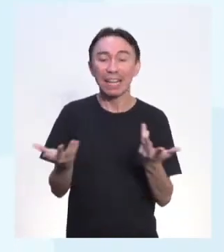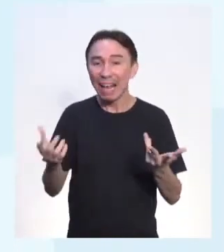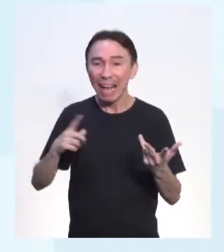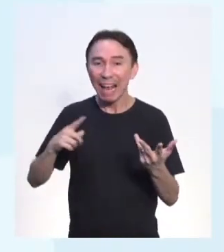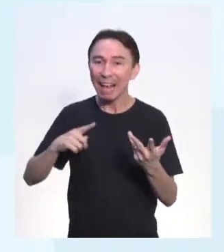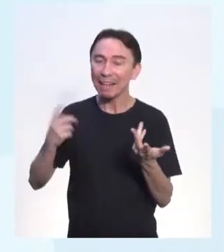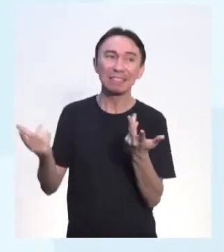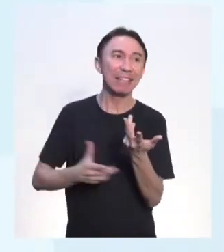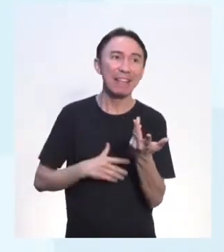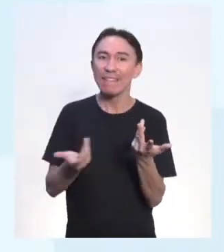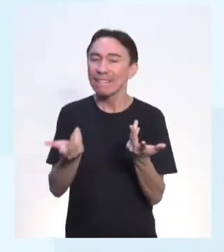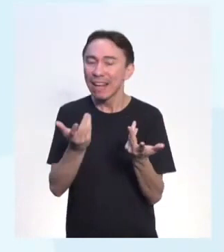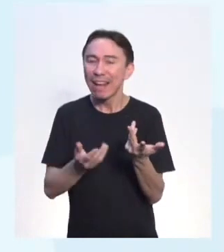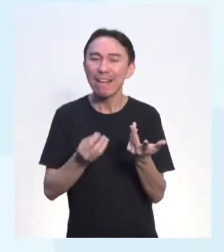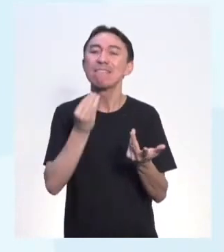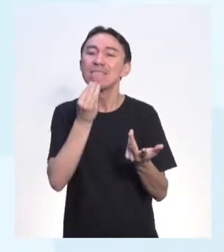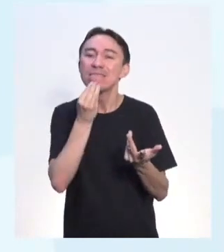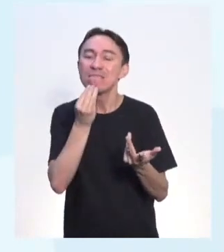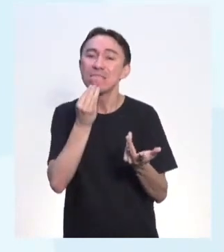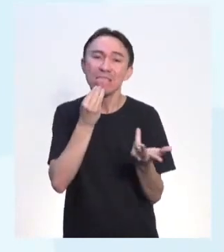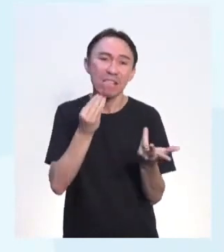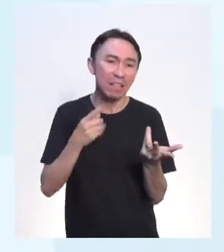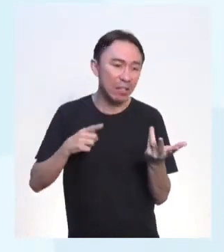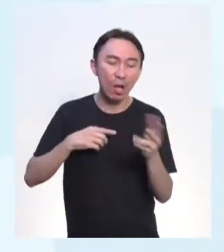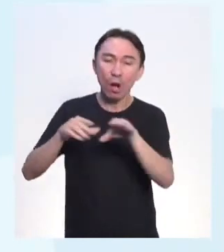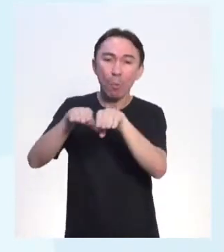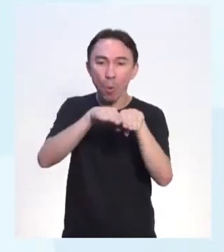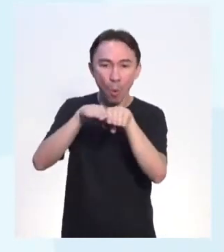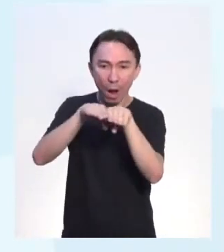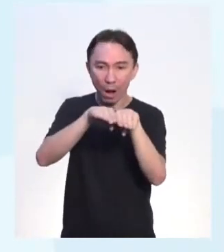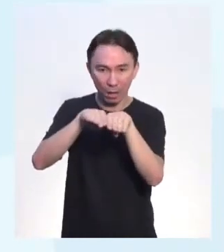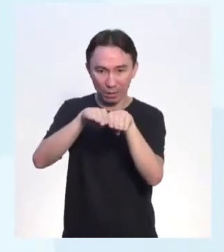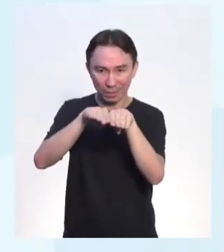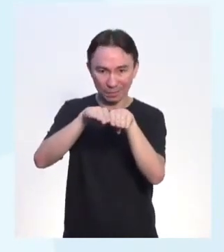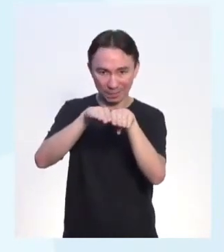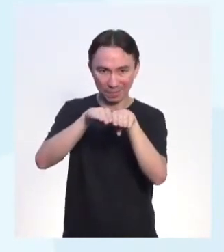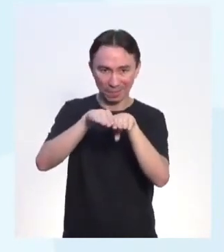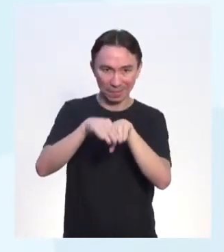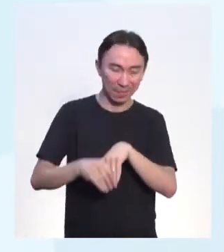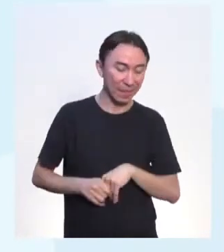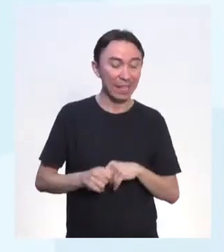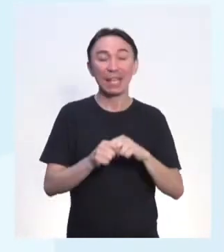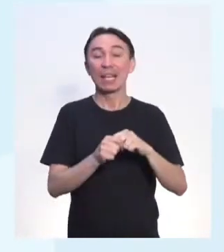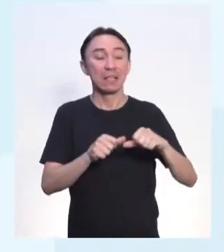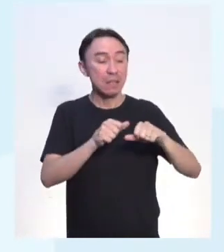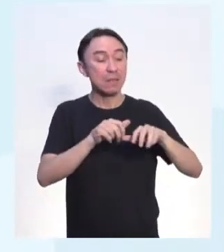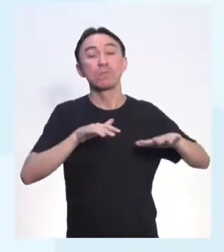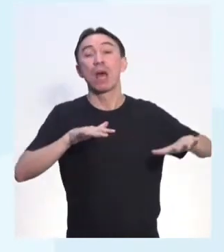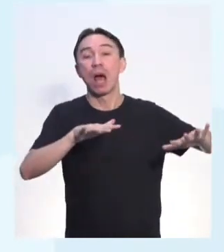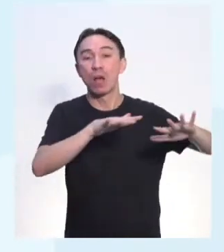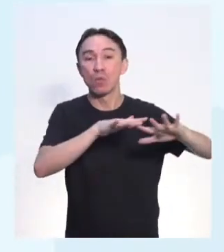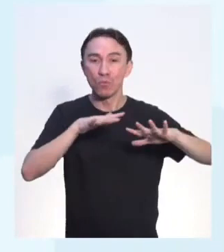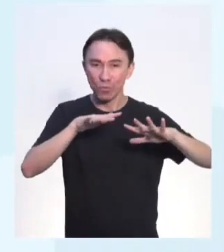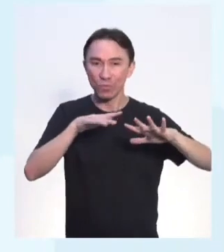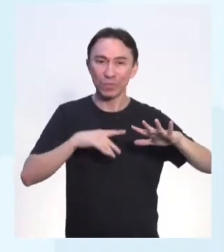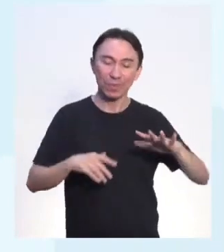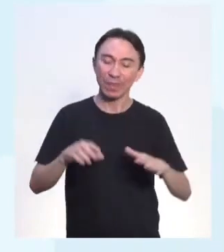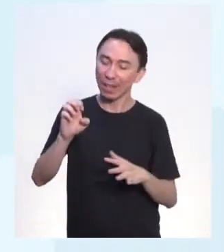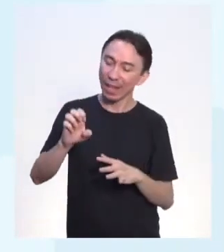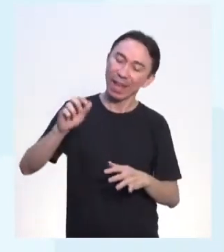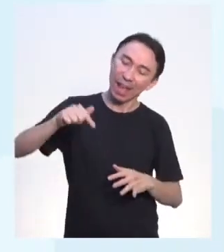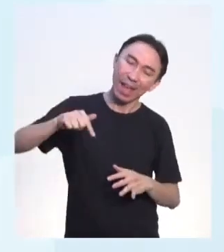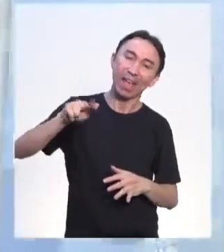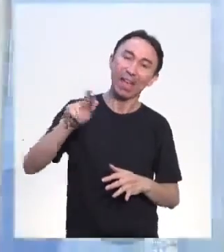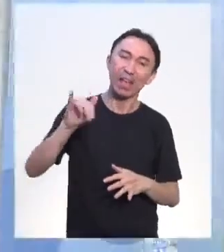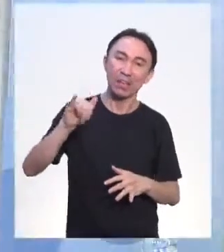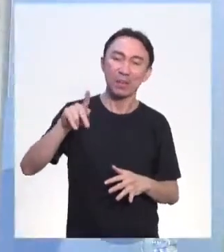de ocorrer. Então, é a mesma chance de acontecer ele. Quando a gente está falando de espaço equiprovável, a gente está falando daquele termo que eu usei na